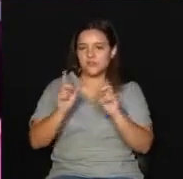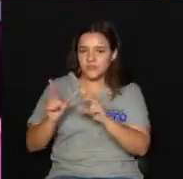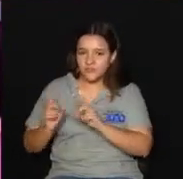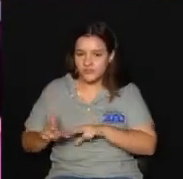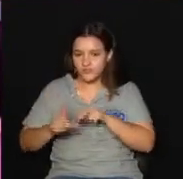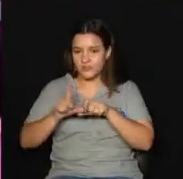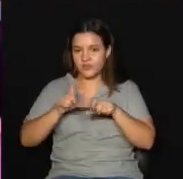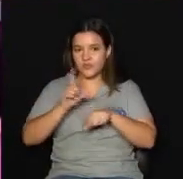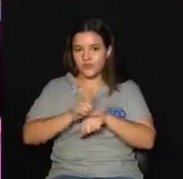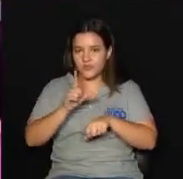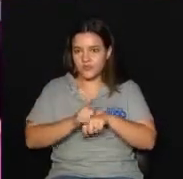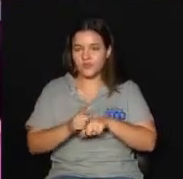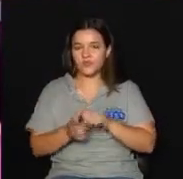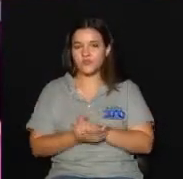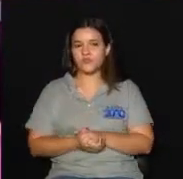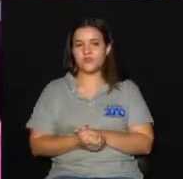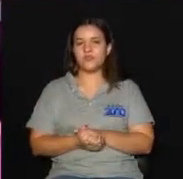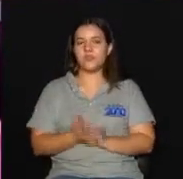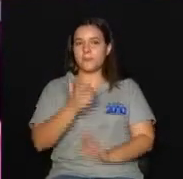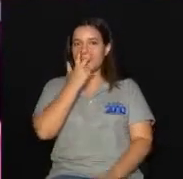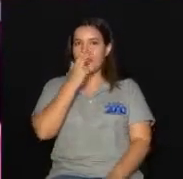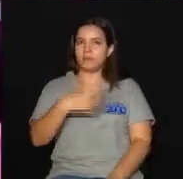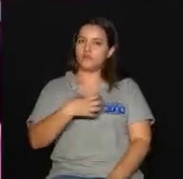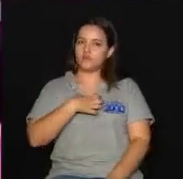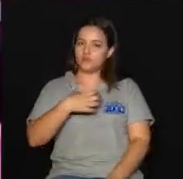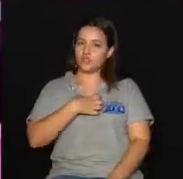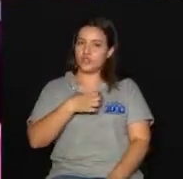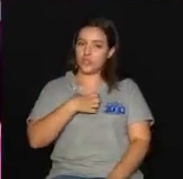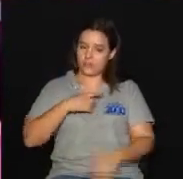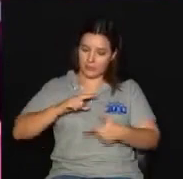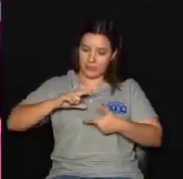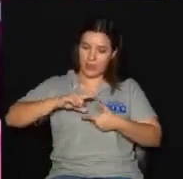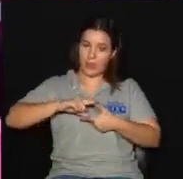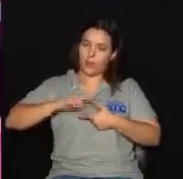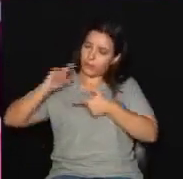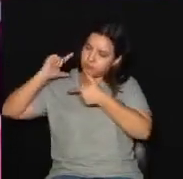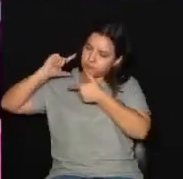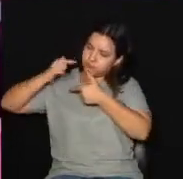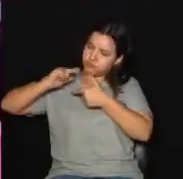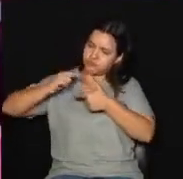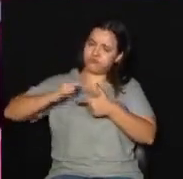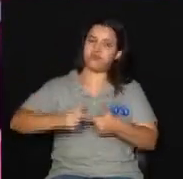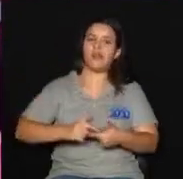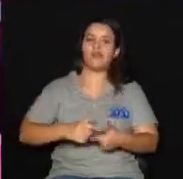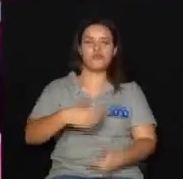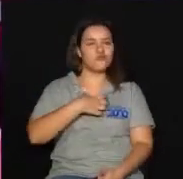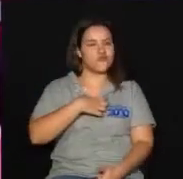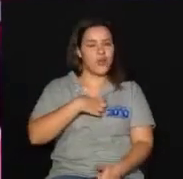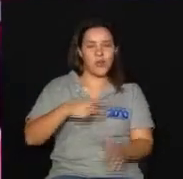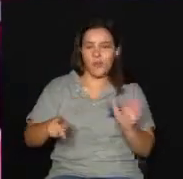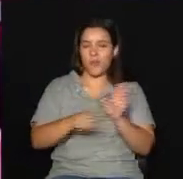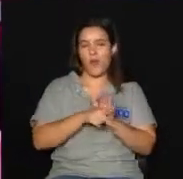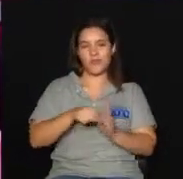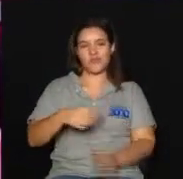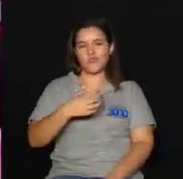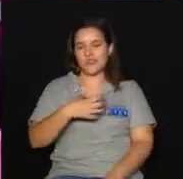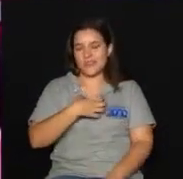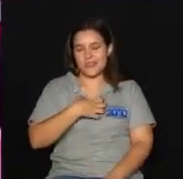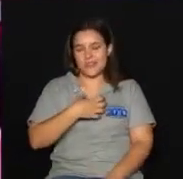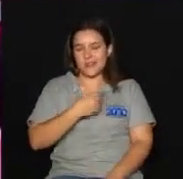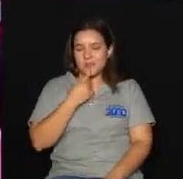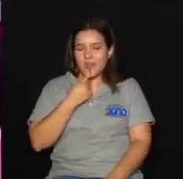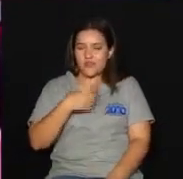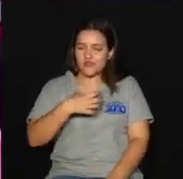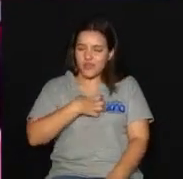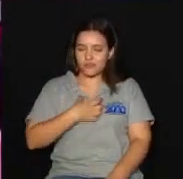comerciante-freguês, esse conservadorismo se reproduz. Mas a cidade é conservadora, sempre foi. É